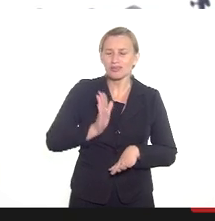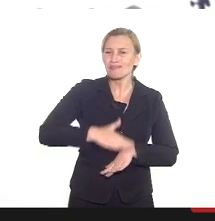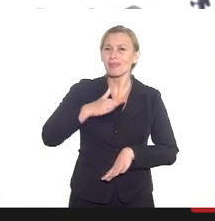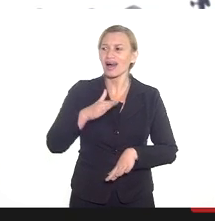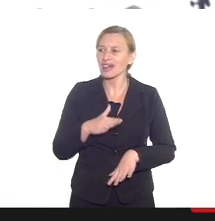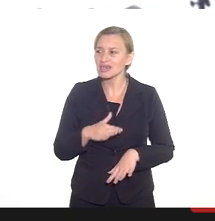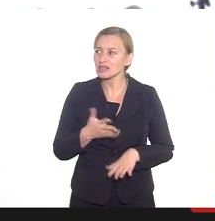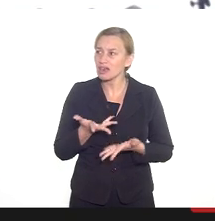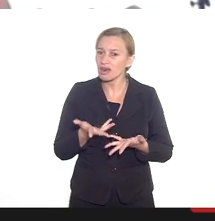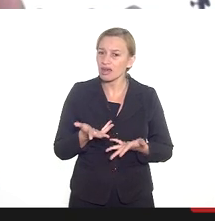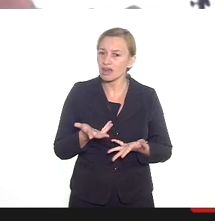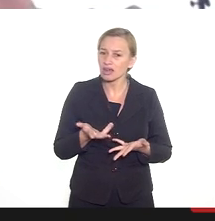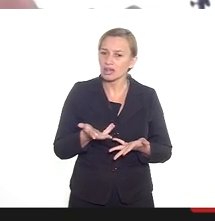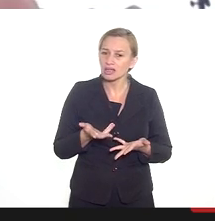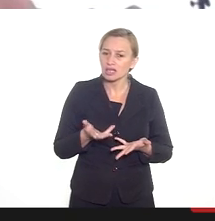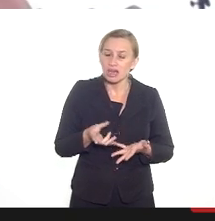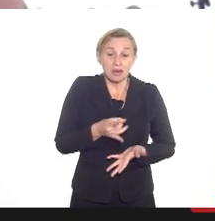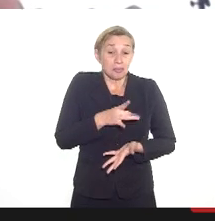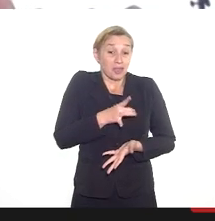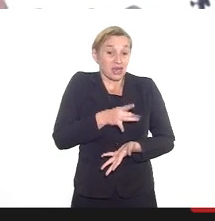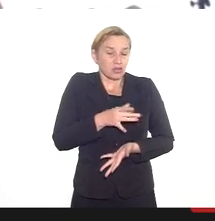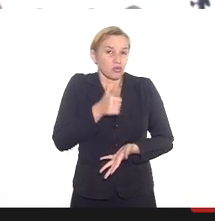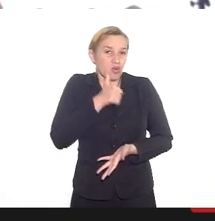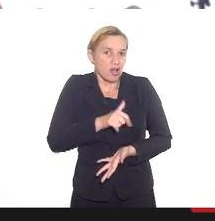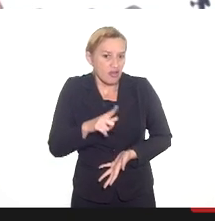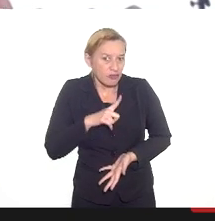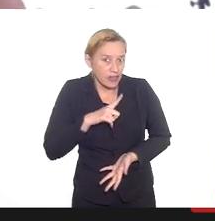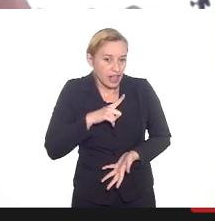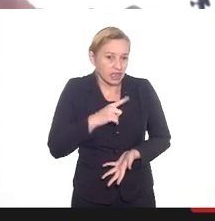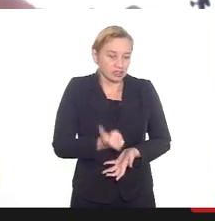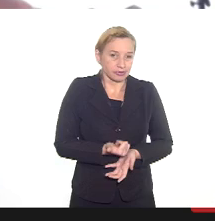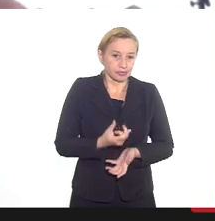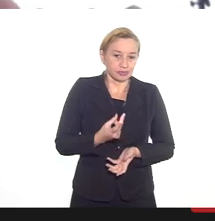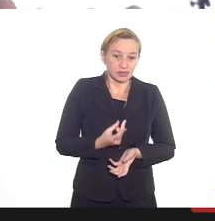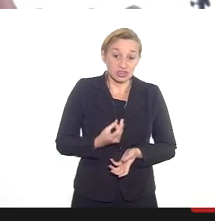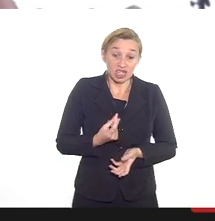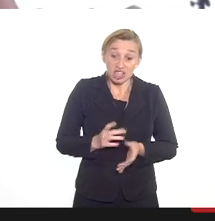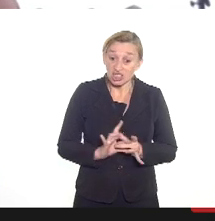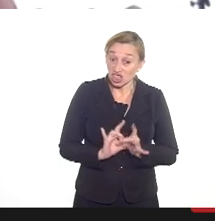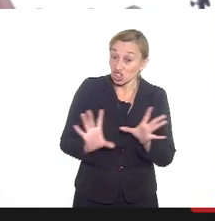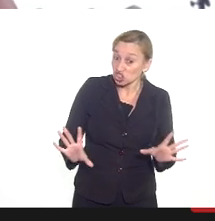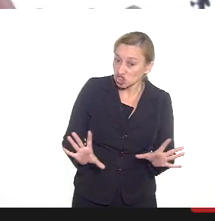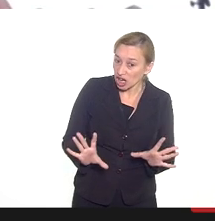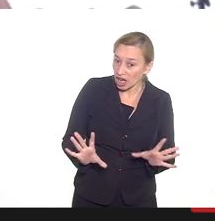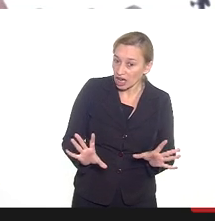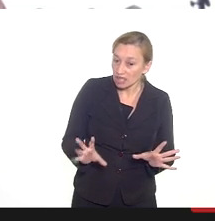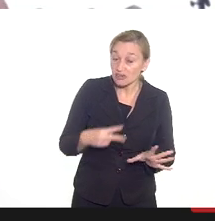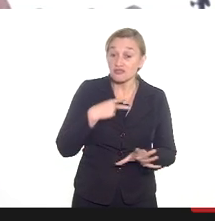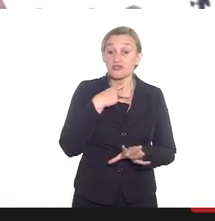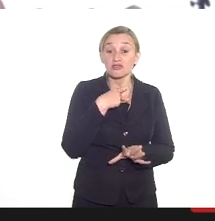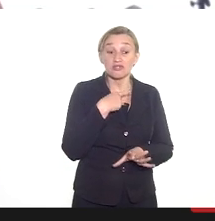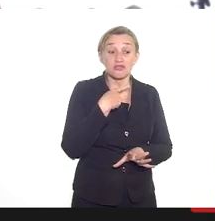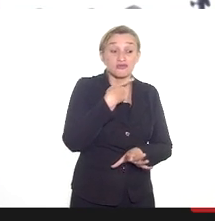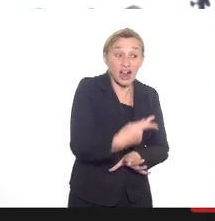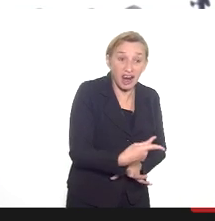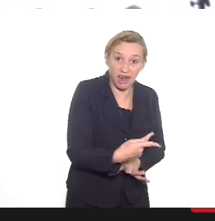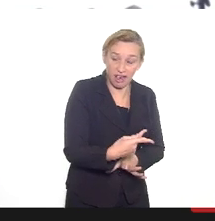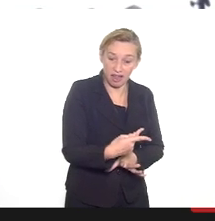mais amedronta a mulher, no sentido dela deixar de abrir a sua voz e